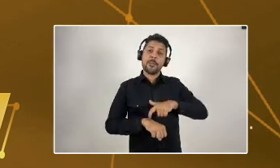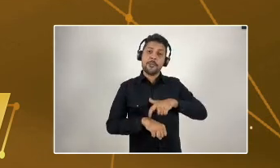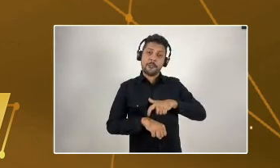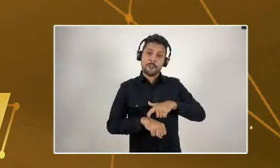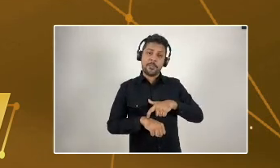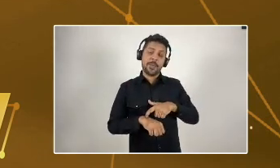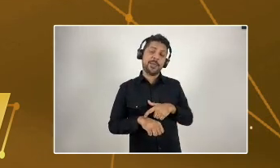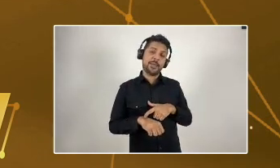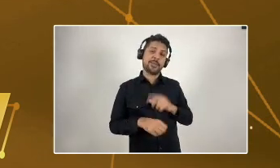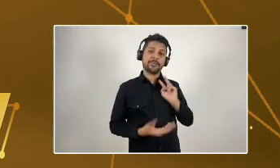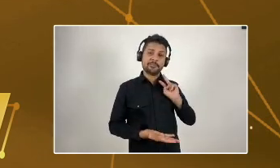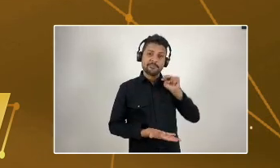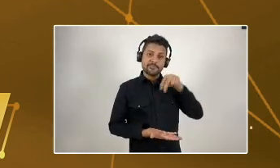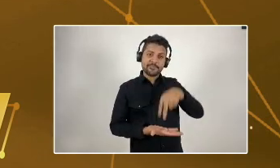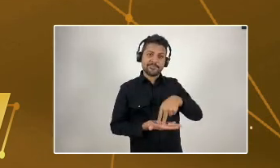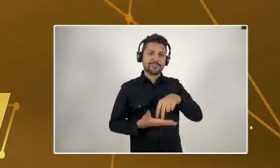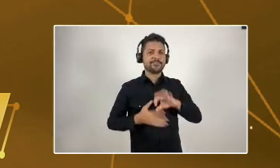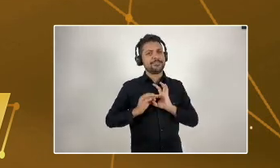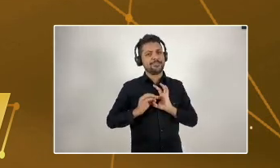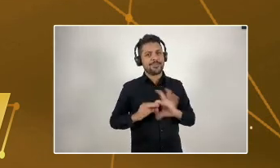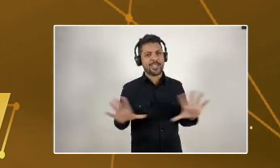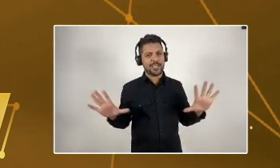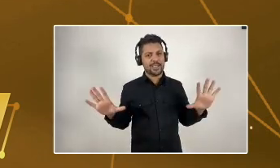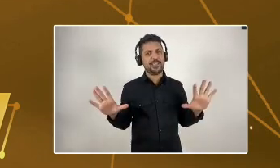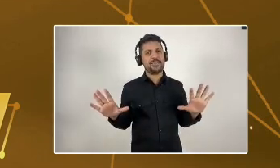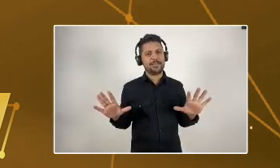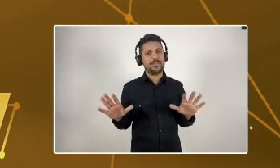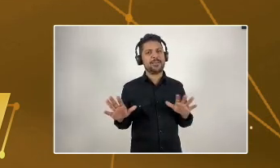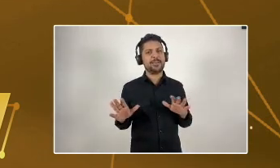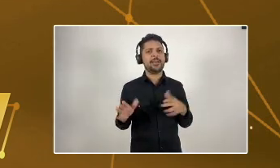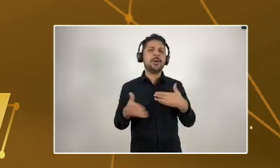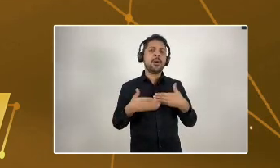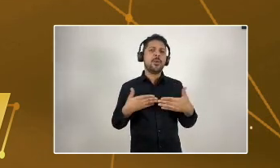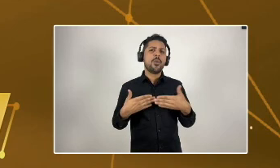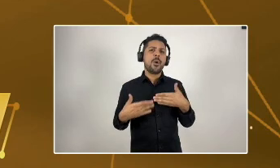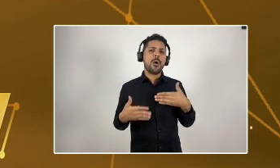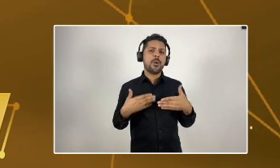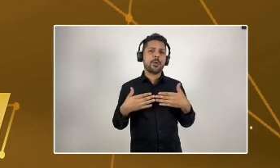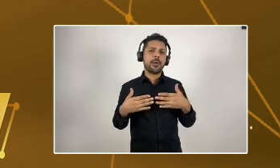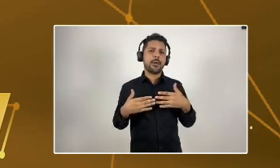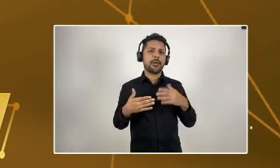à disposição para qualquer área da empresa que se sinta